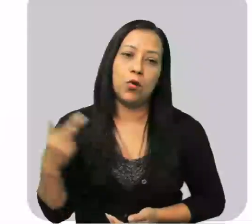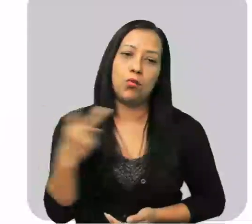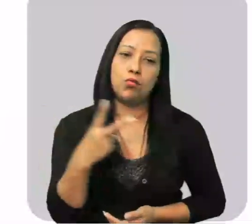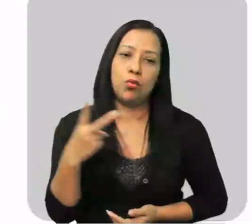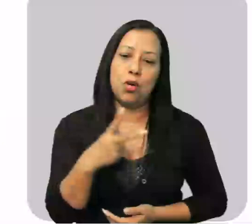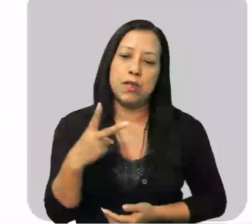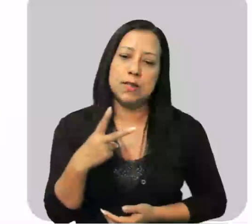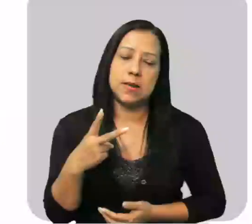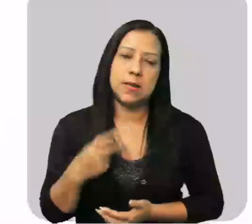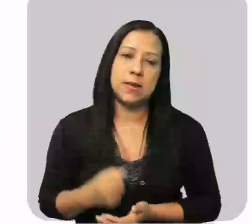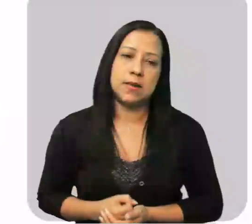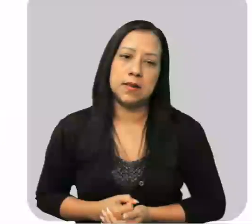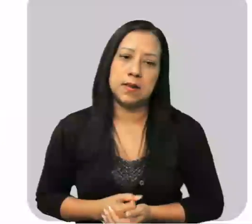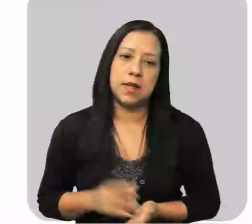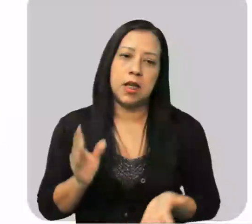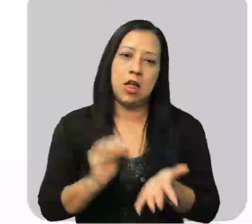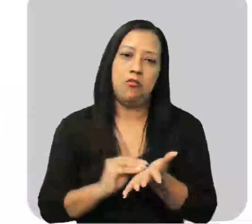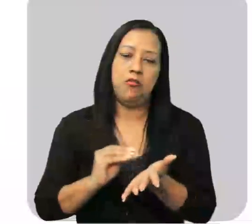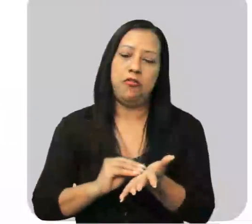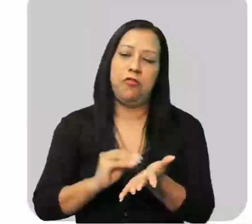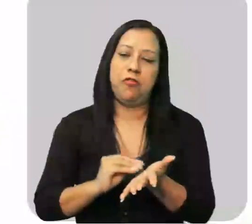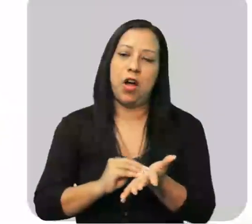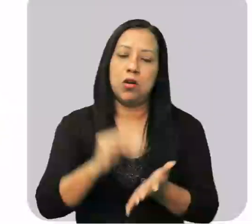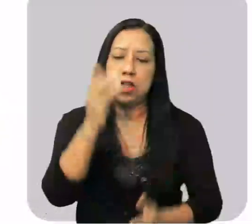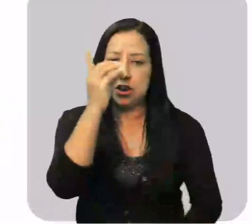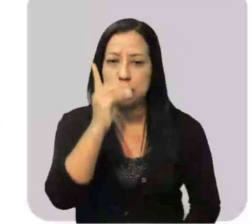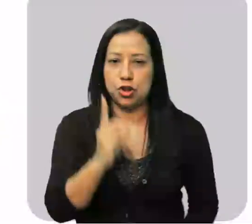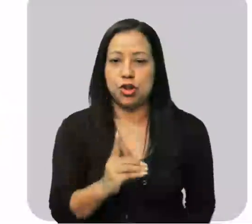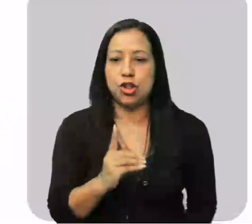um dos problemas da violência urbana, a pobreza.